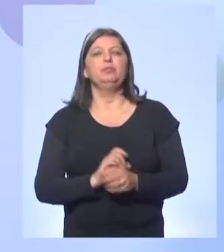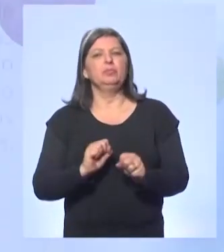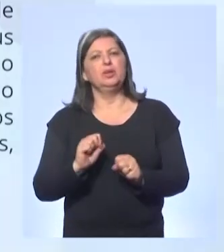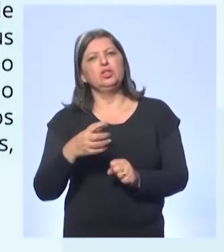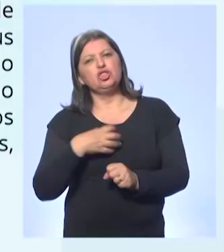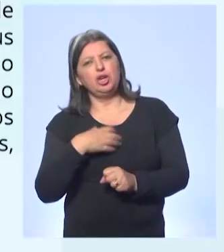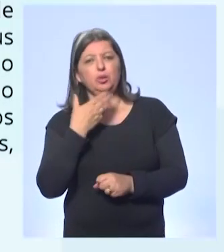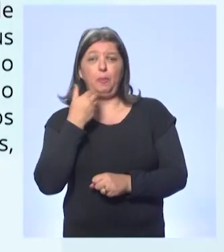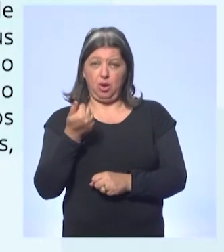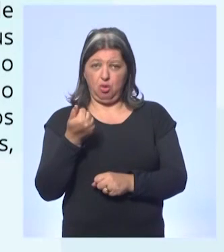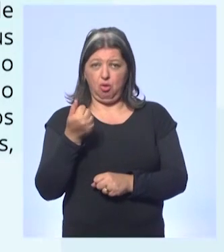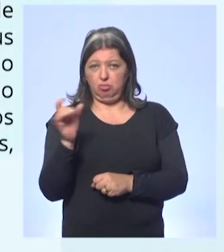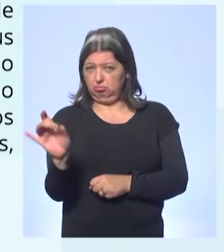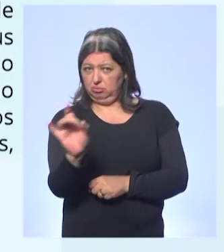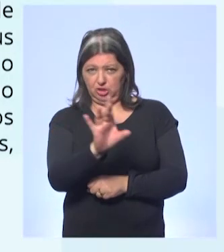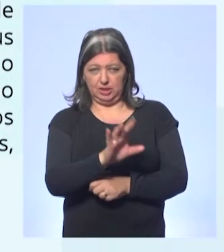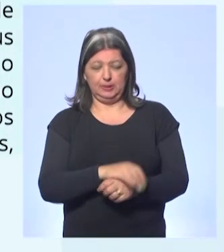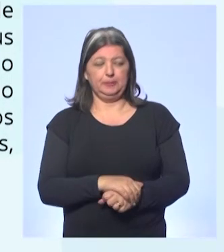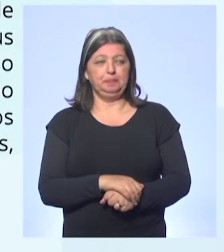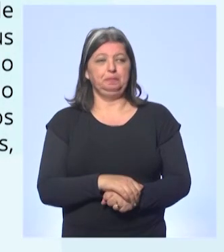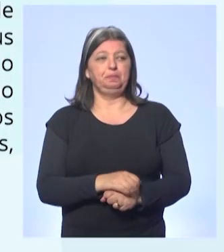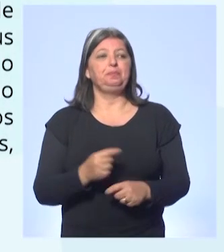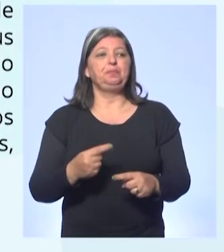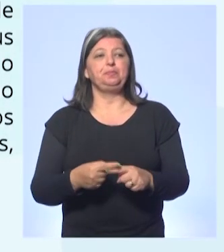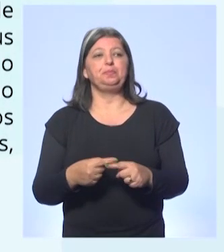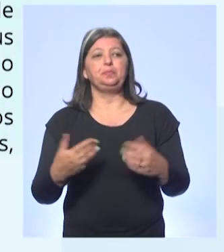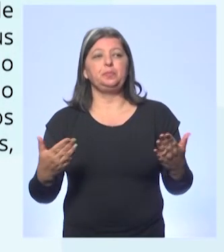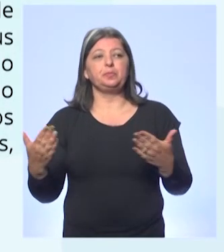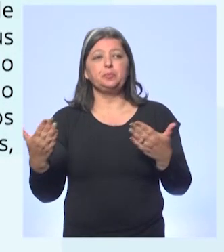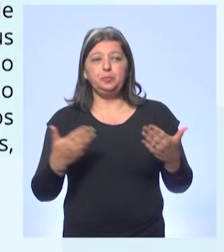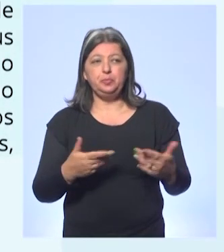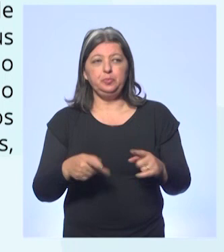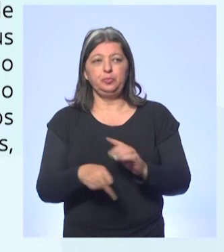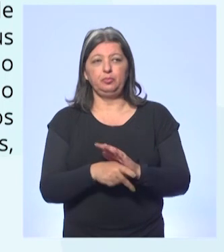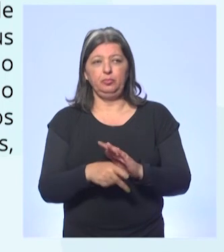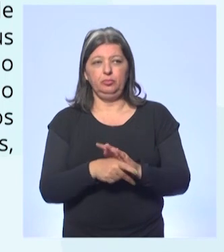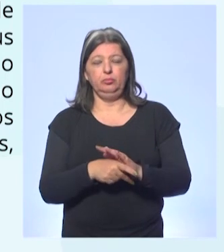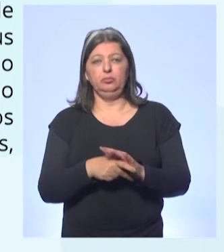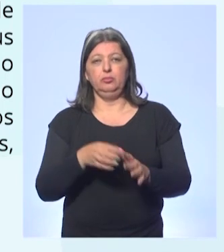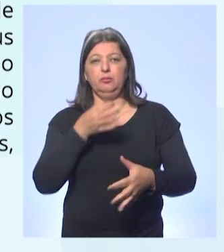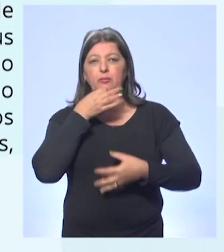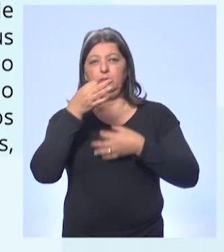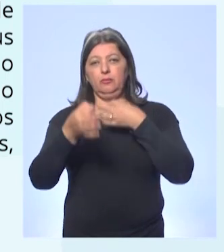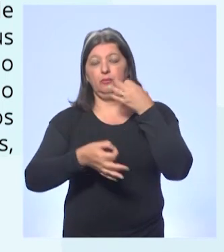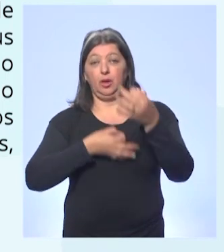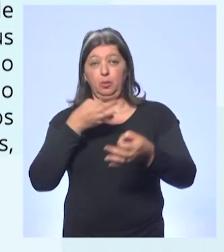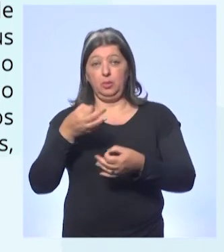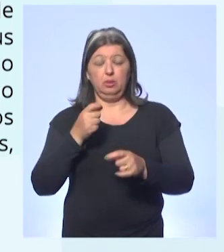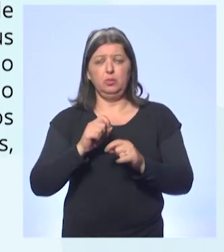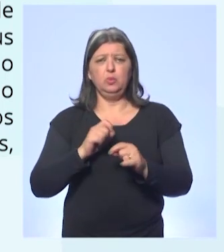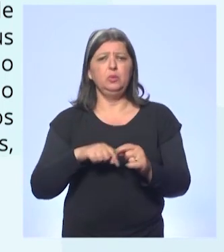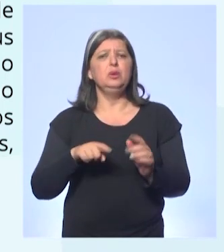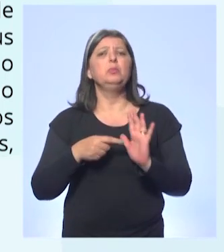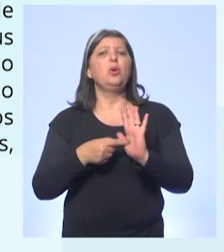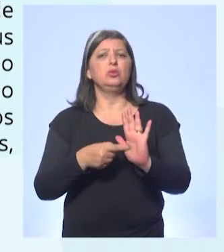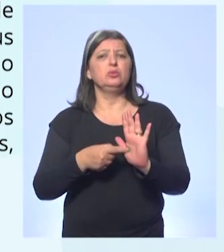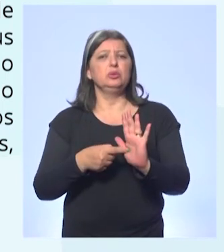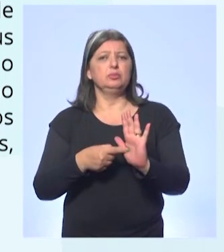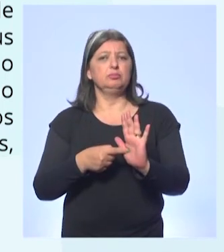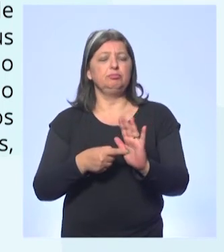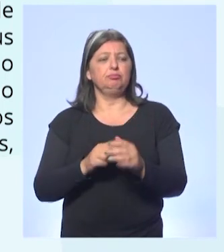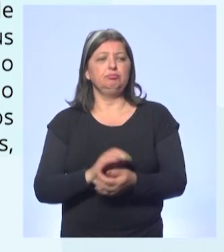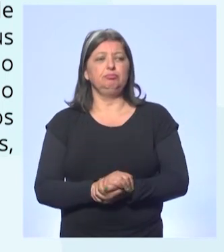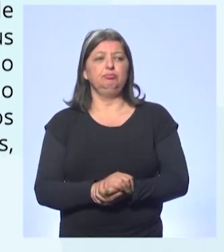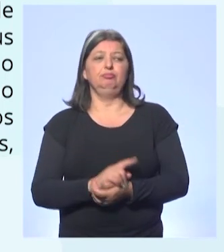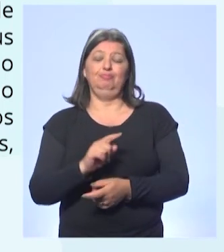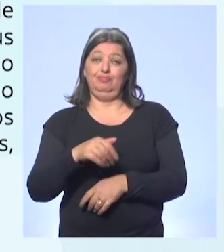forma. Agora aqui, localize os operadores argumentativos que indicam aqui. O que eles indicam? Esse é